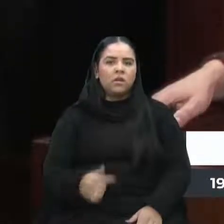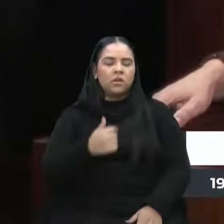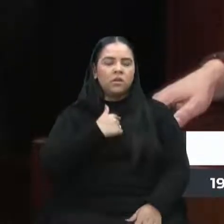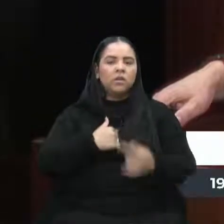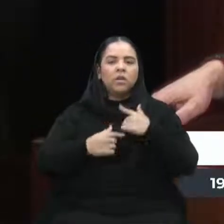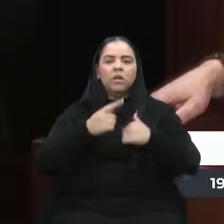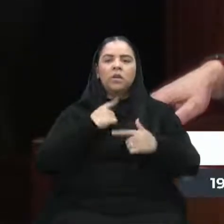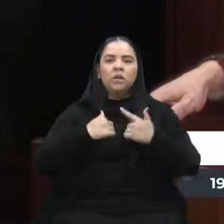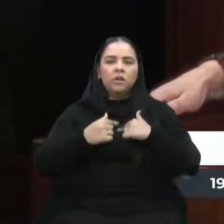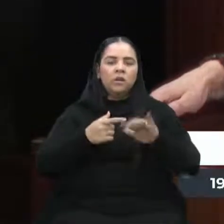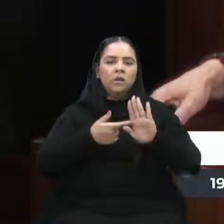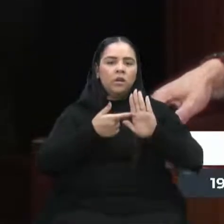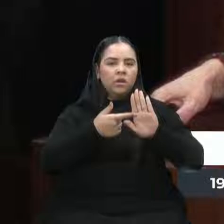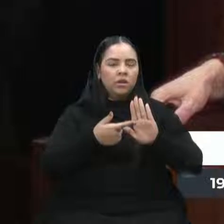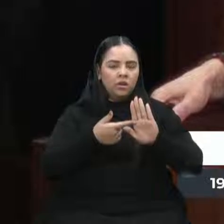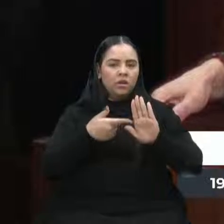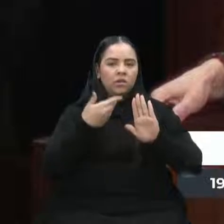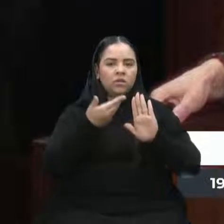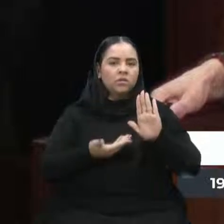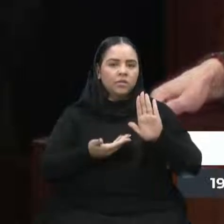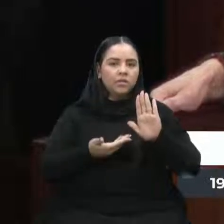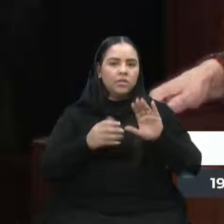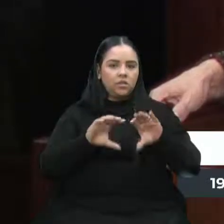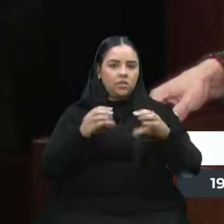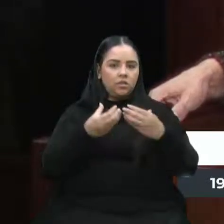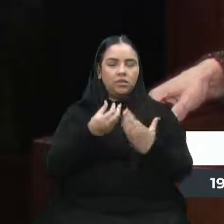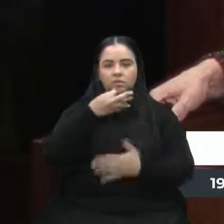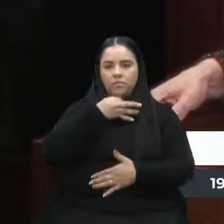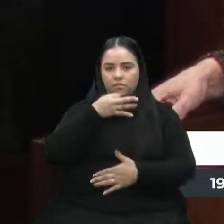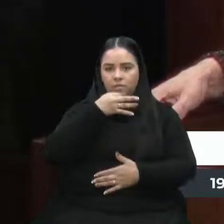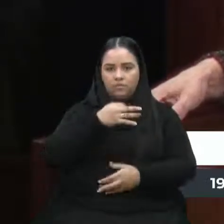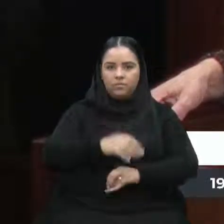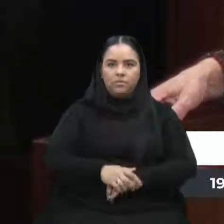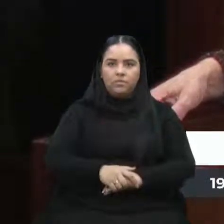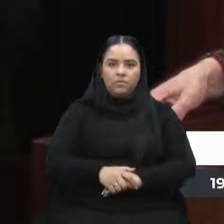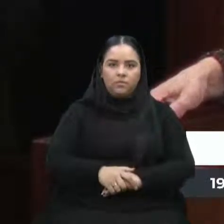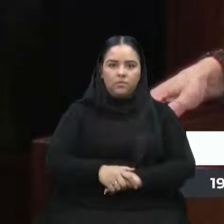apresentar isso para a comunidade caxiense.